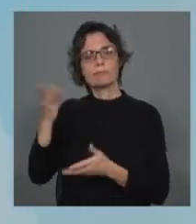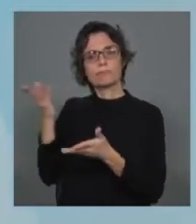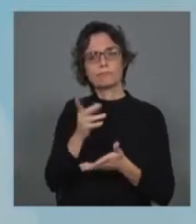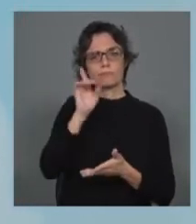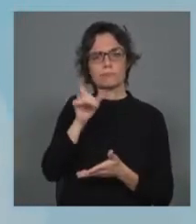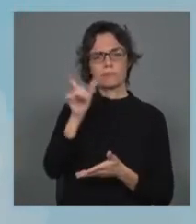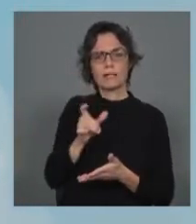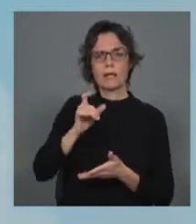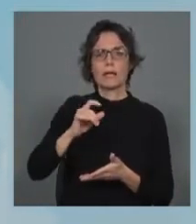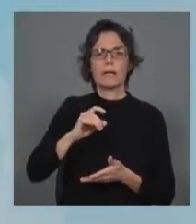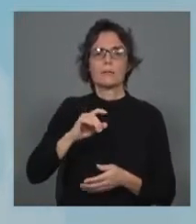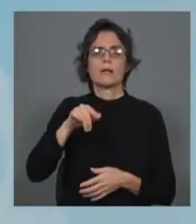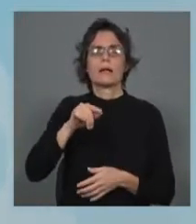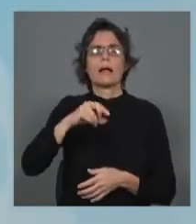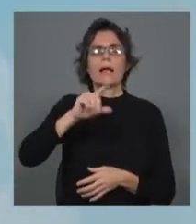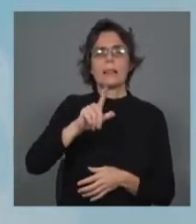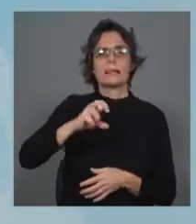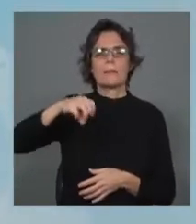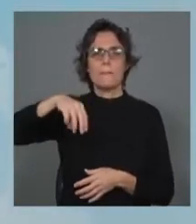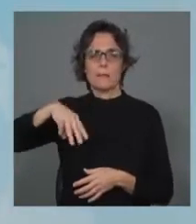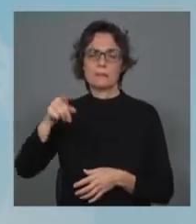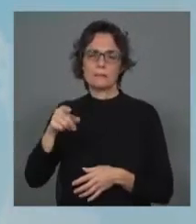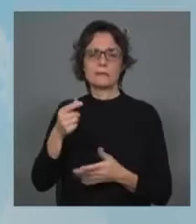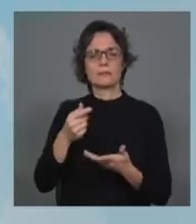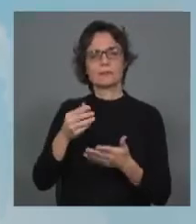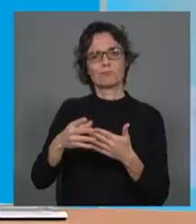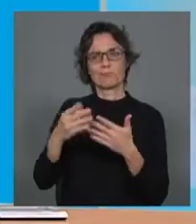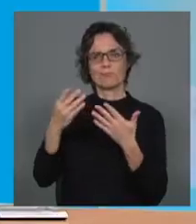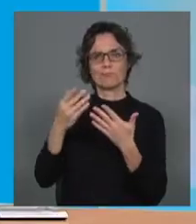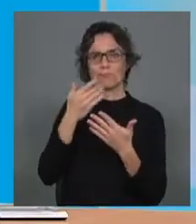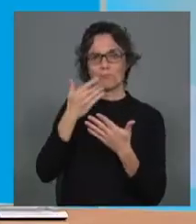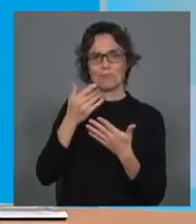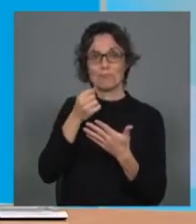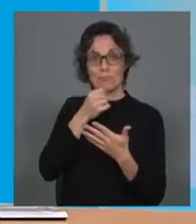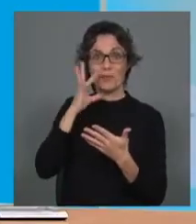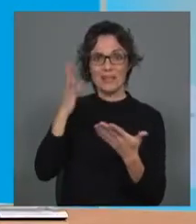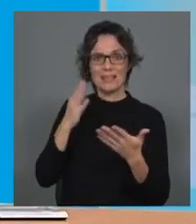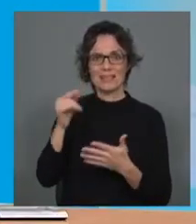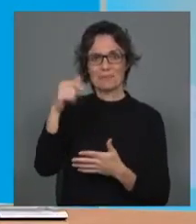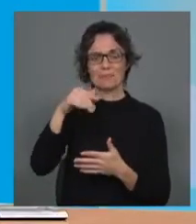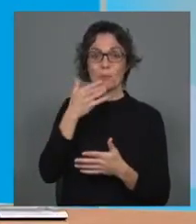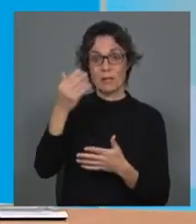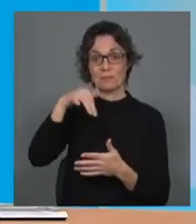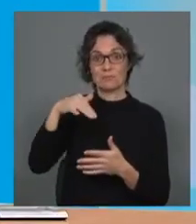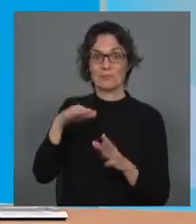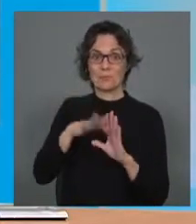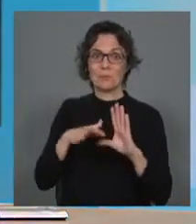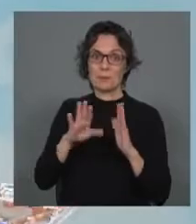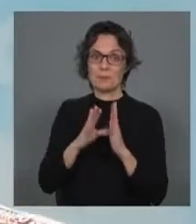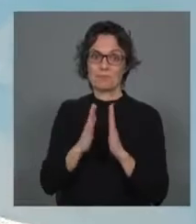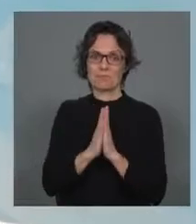Sidmeier, que começo por cumprimentar. Muito boa tarde. Muito boa tarde. Obrigado por estar connosco. Acaba por